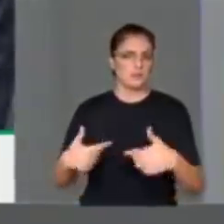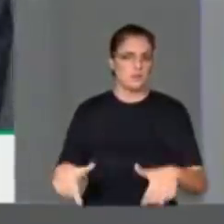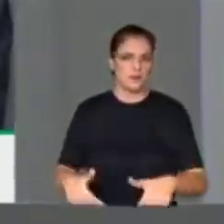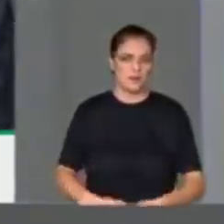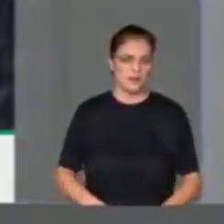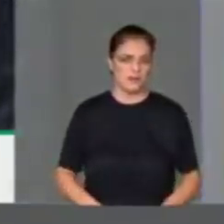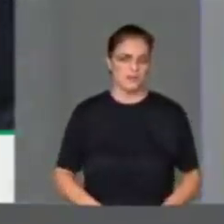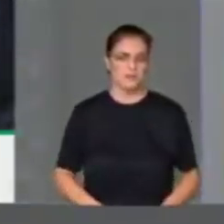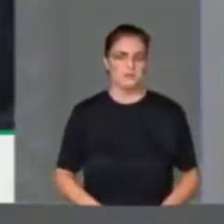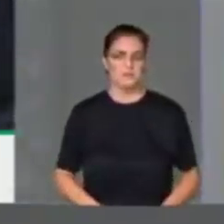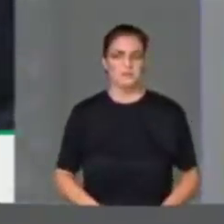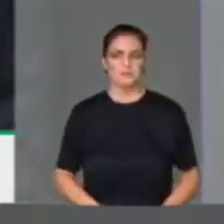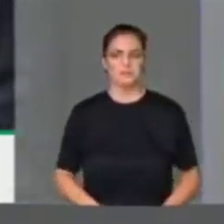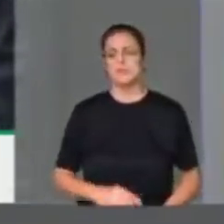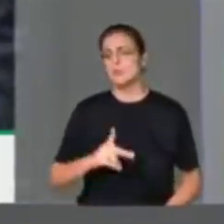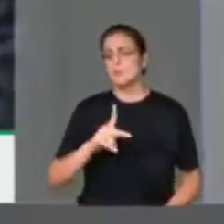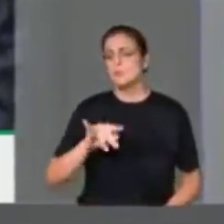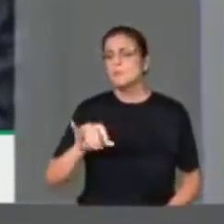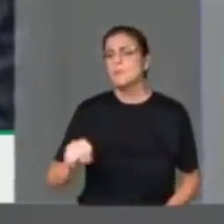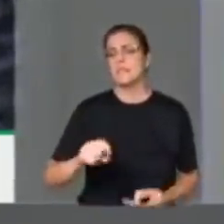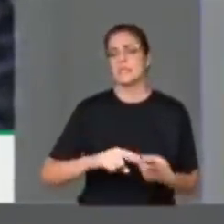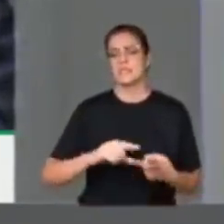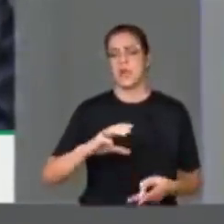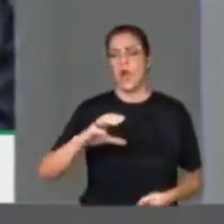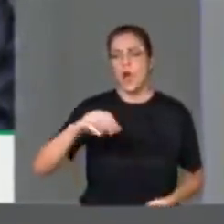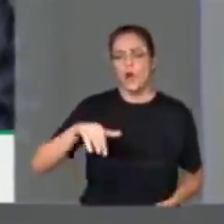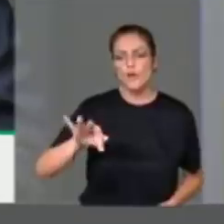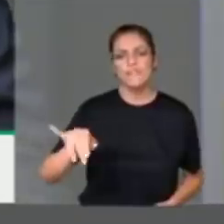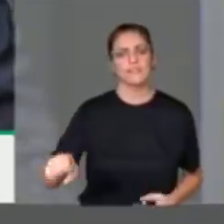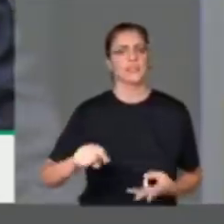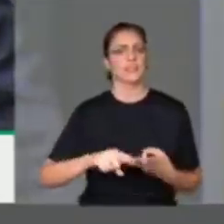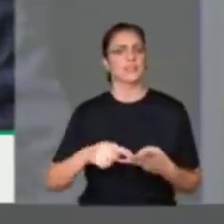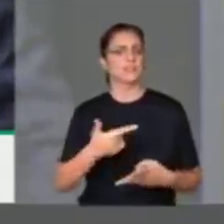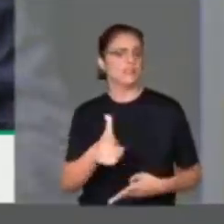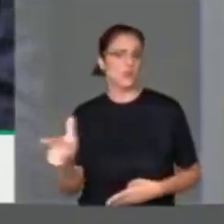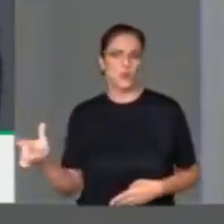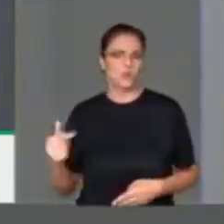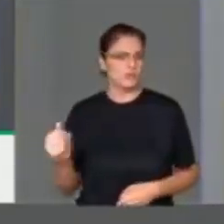um ponto que eu gostaria de ressaltar, que é motivo de bastante debate dentro